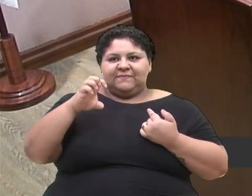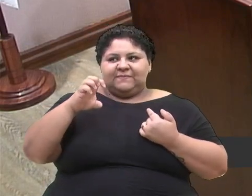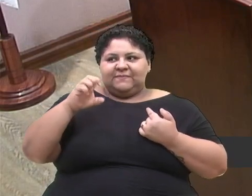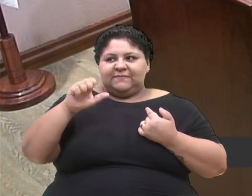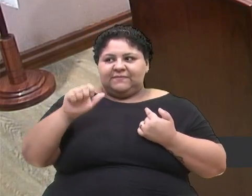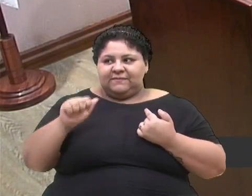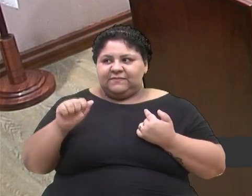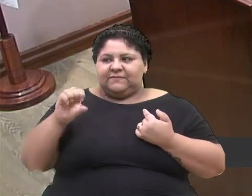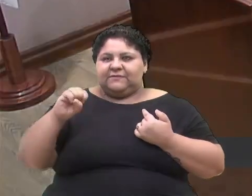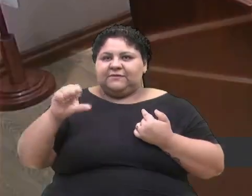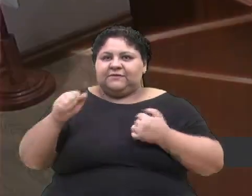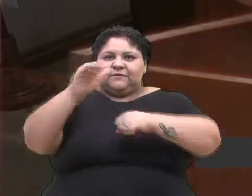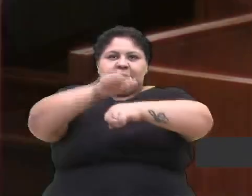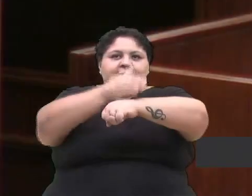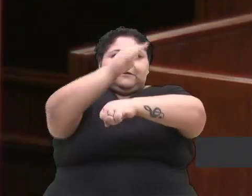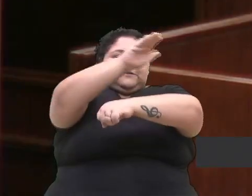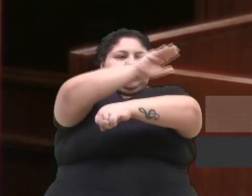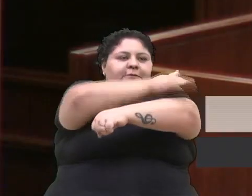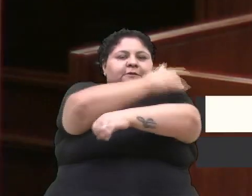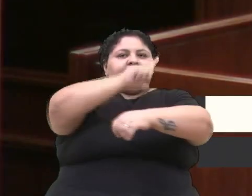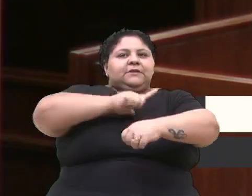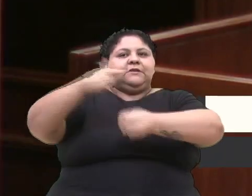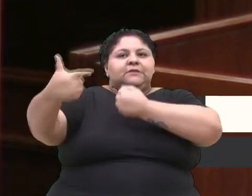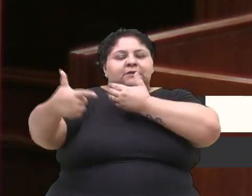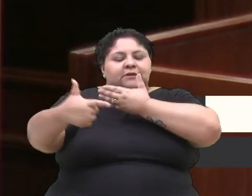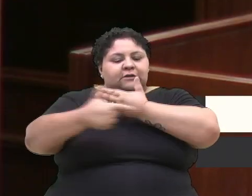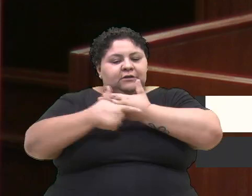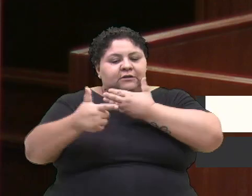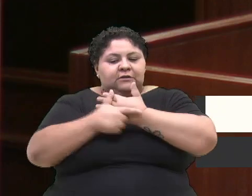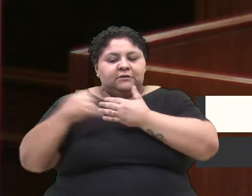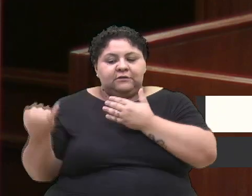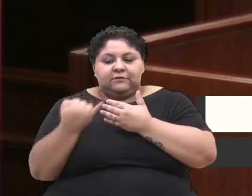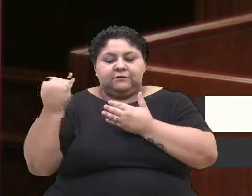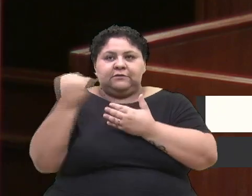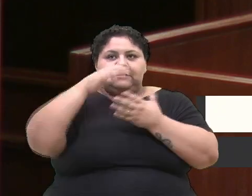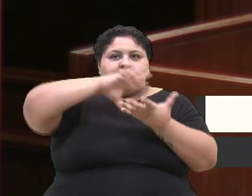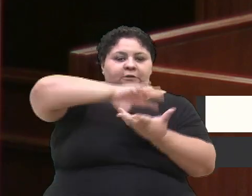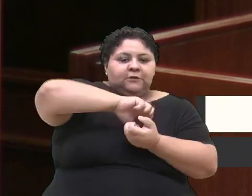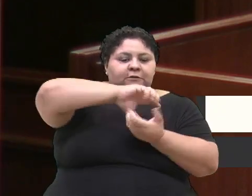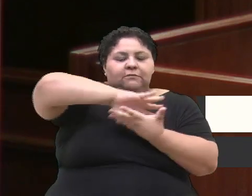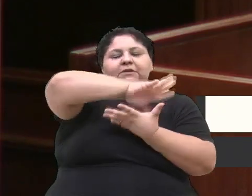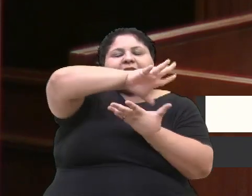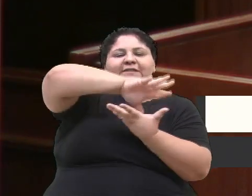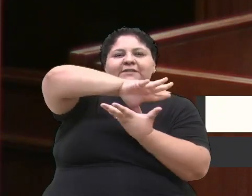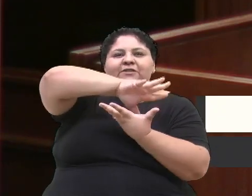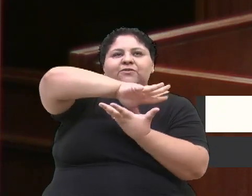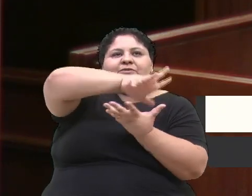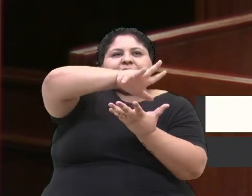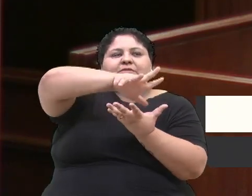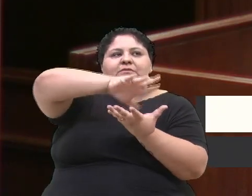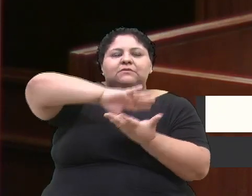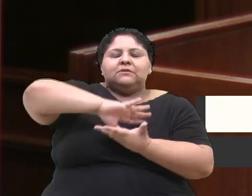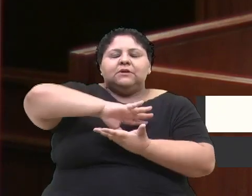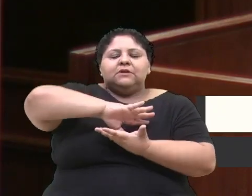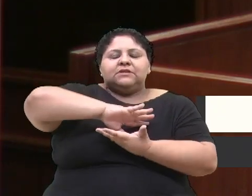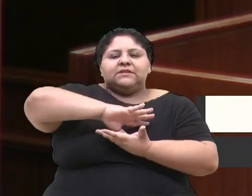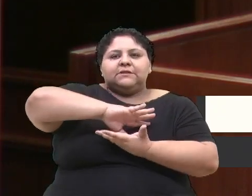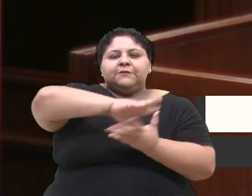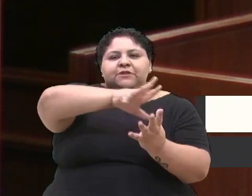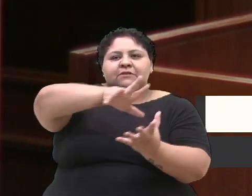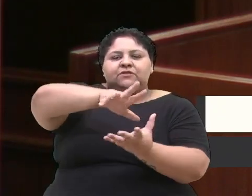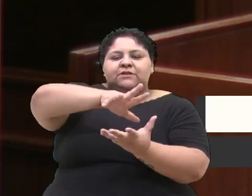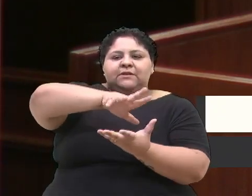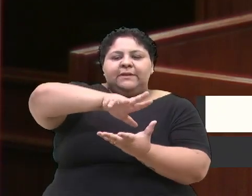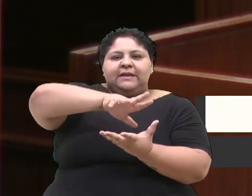Serra desempenha um papel vital na sustentabilidade alimentar e no desenvolvimento econômico da região serrana